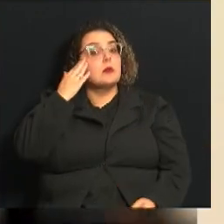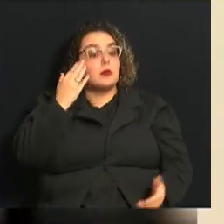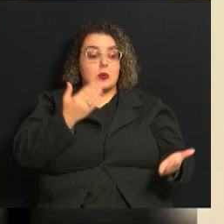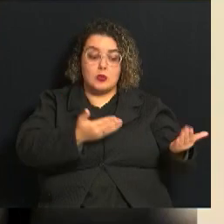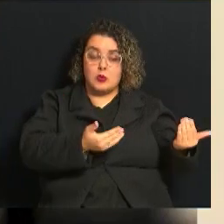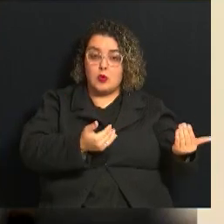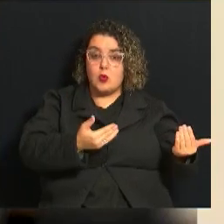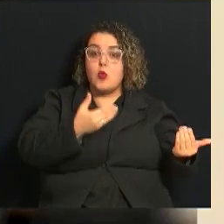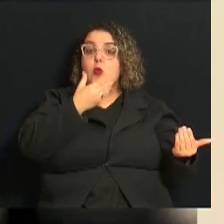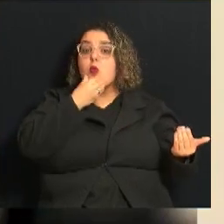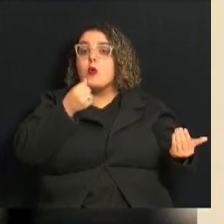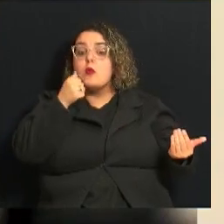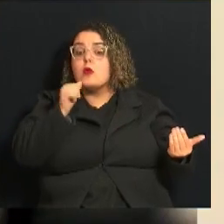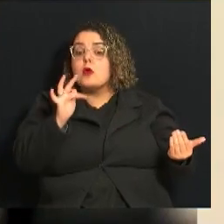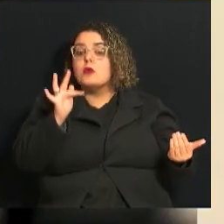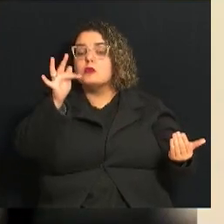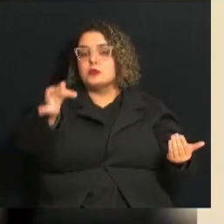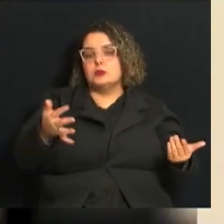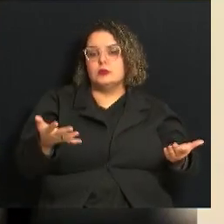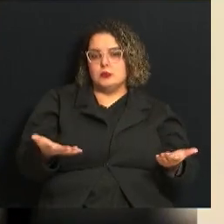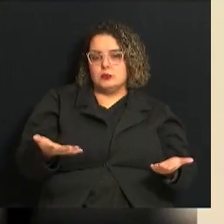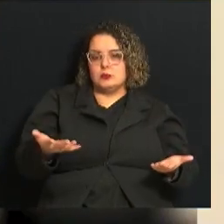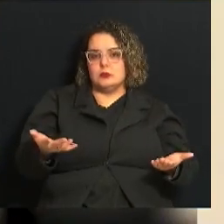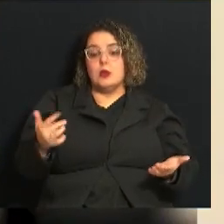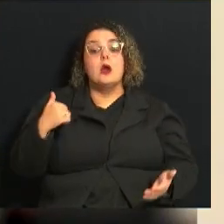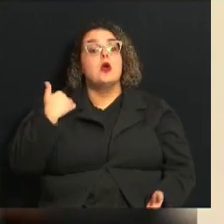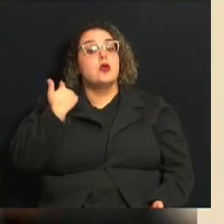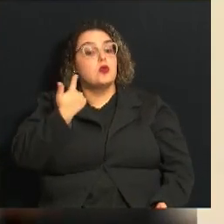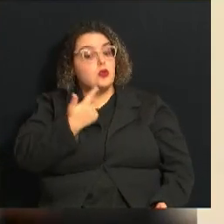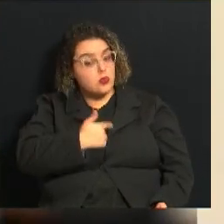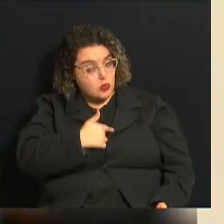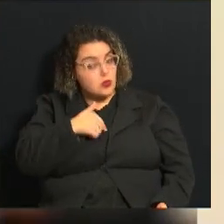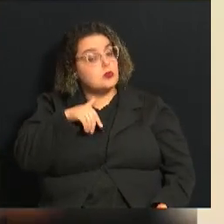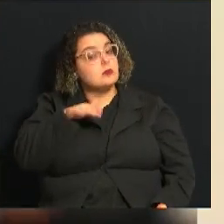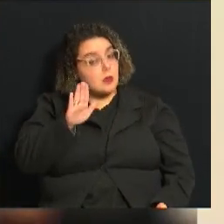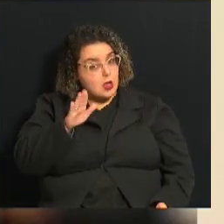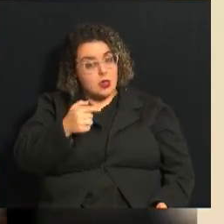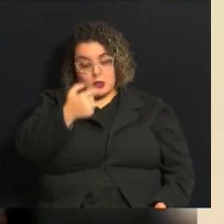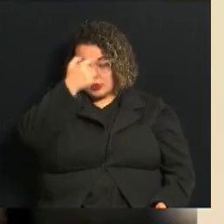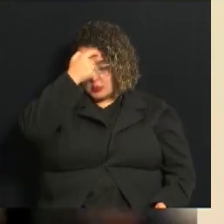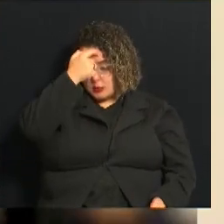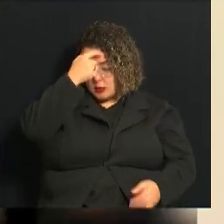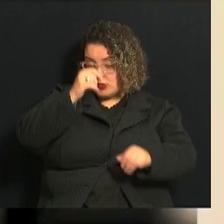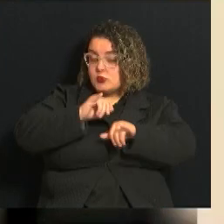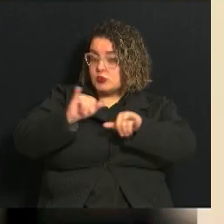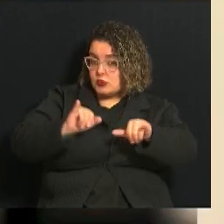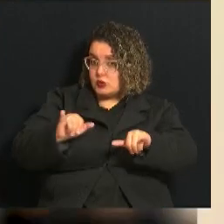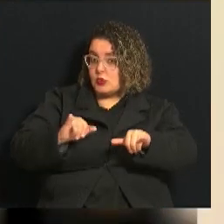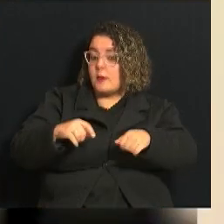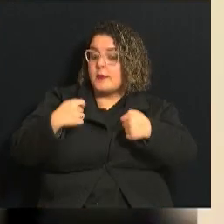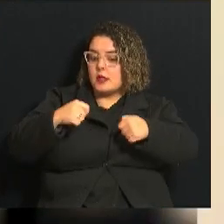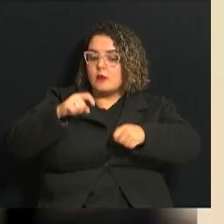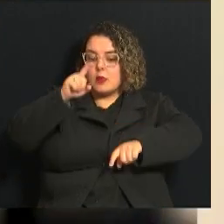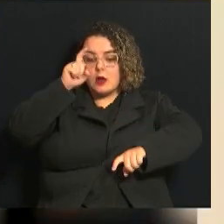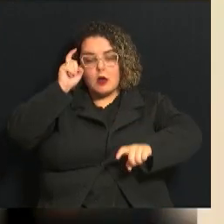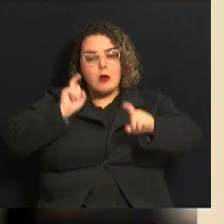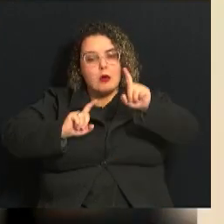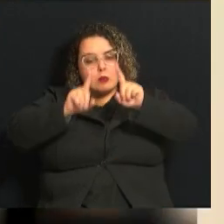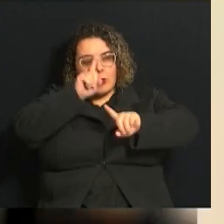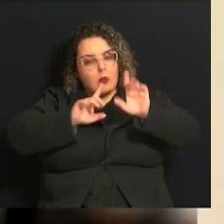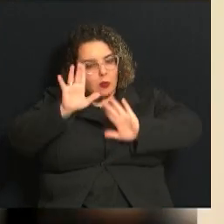os homens de amanhã e nós temos que cada vez mais conscientizá-los que Temos que preservar o meio ambiente